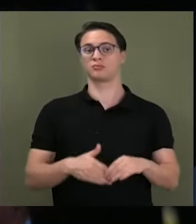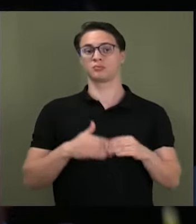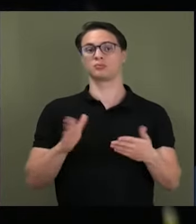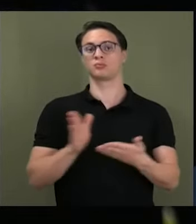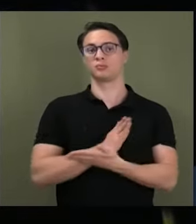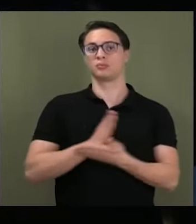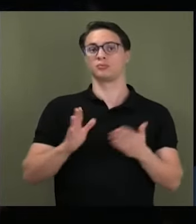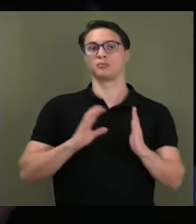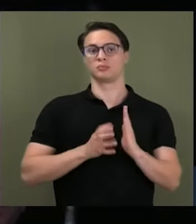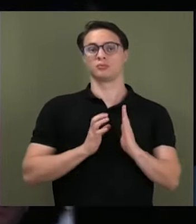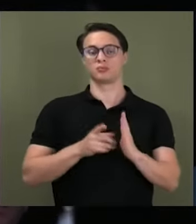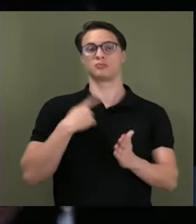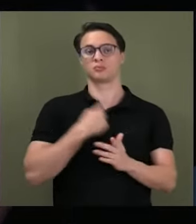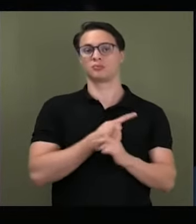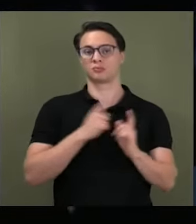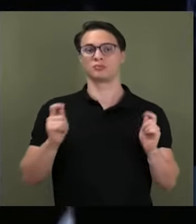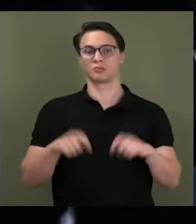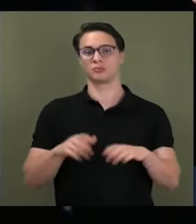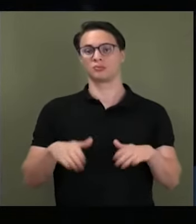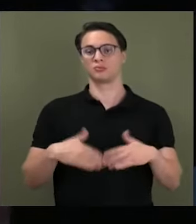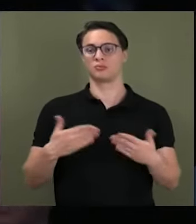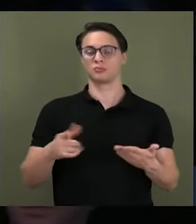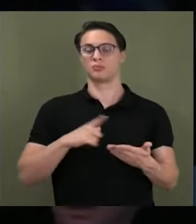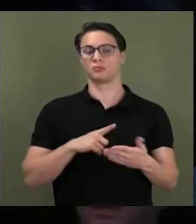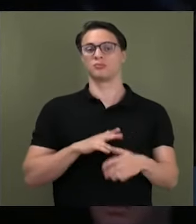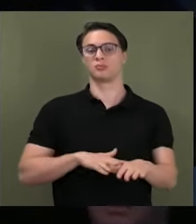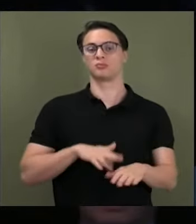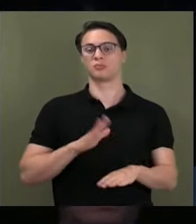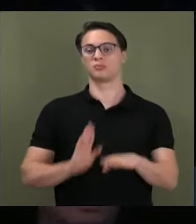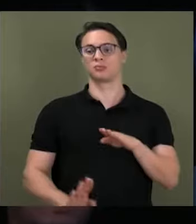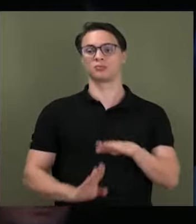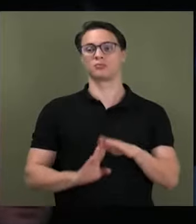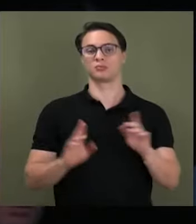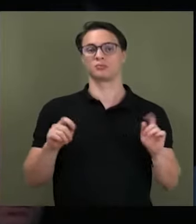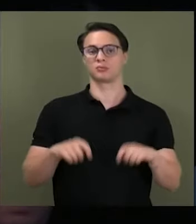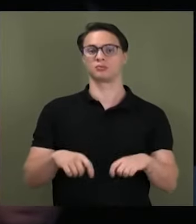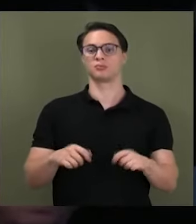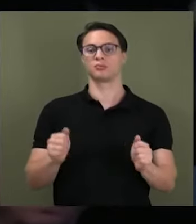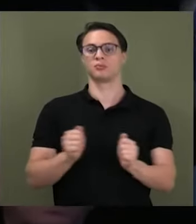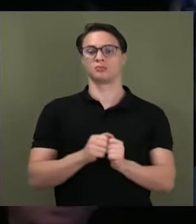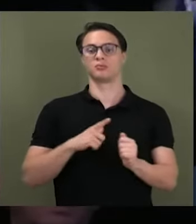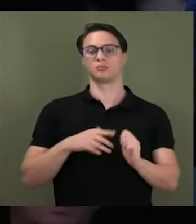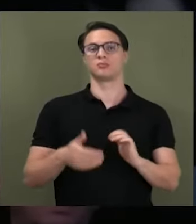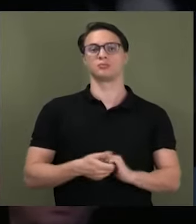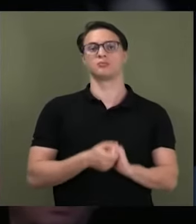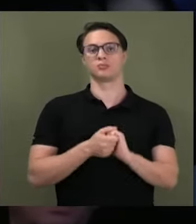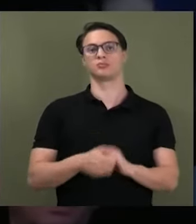para que a gente possa, aí sim, exercendo o máximo possível essa possibilidade de um acordo,